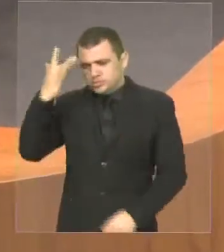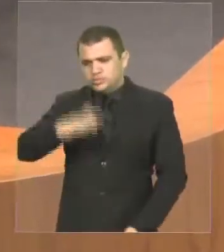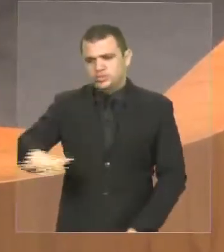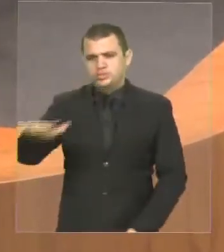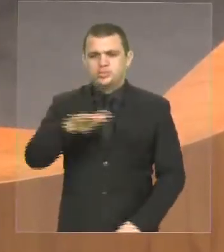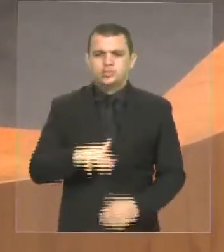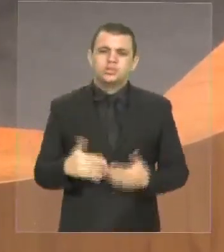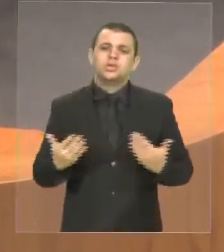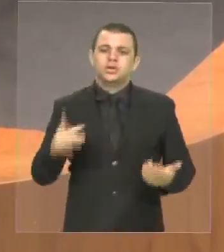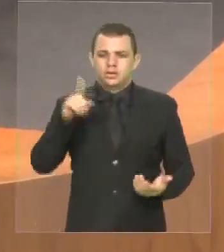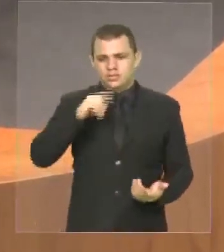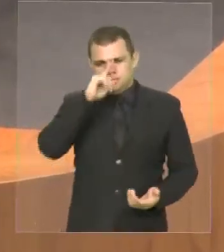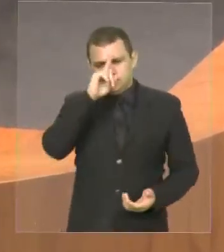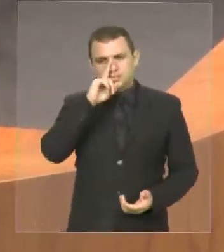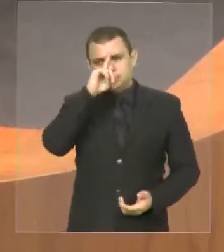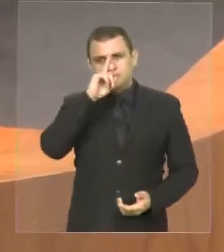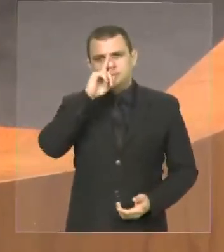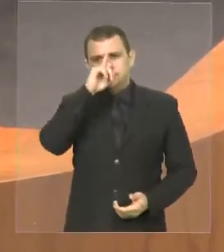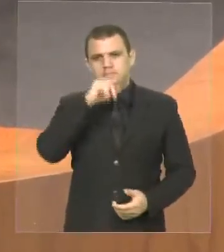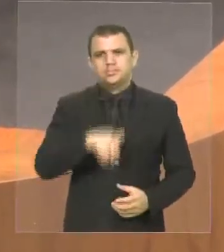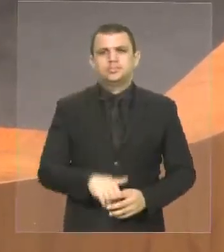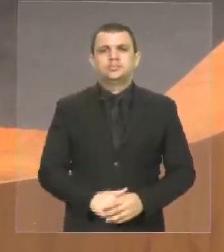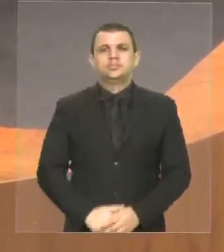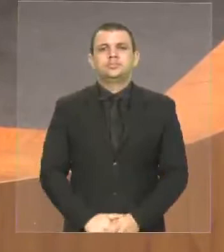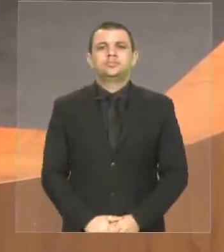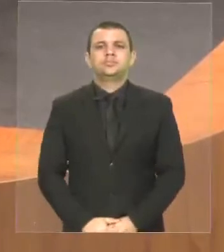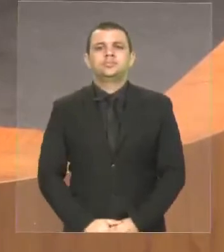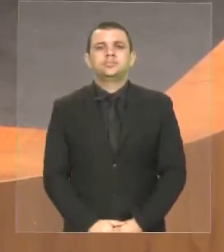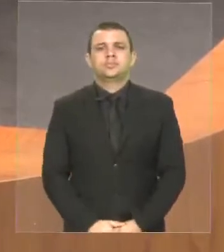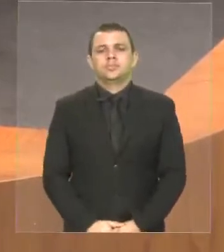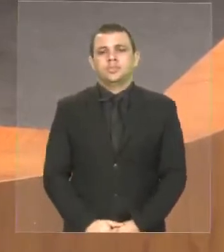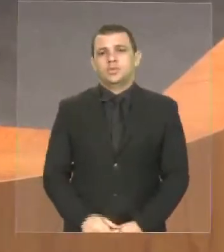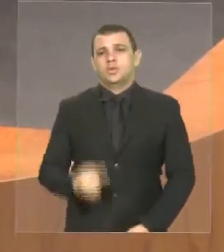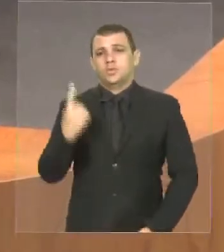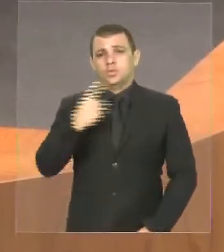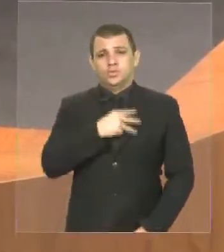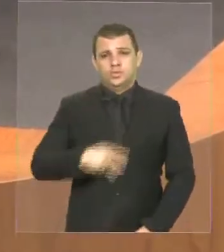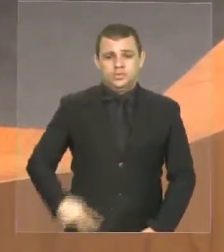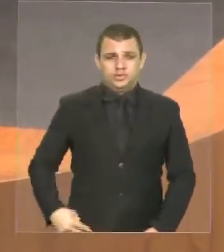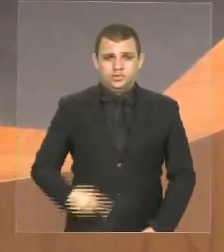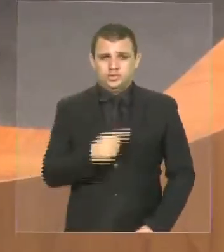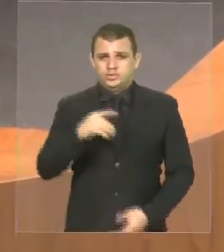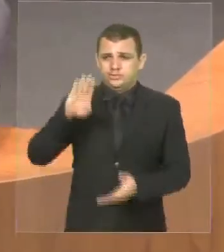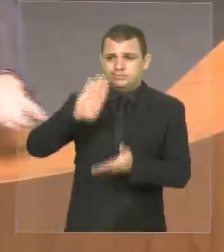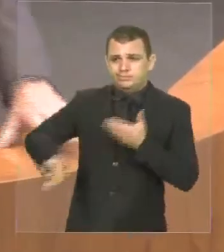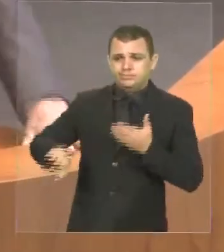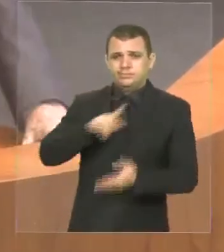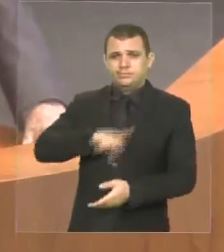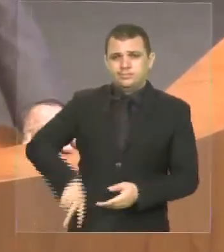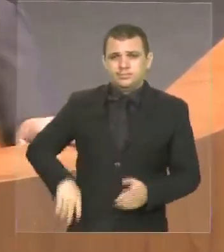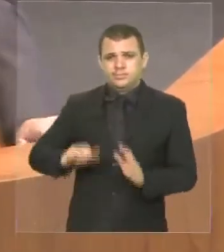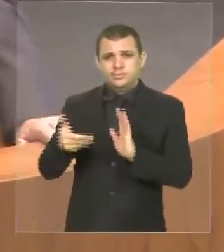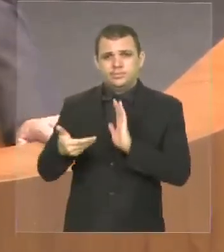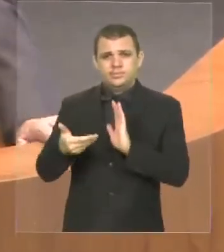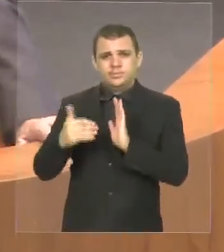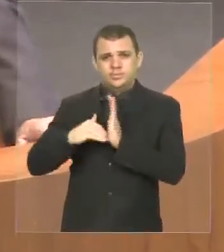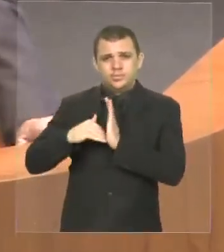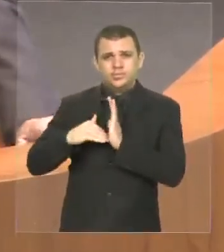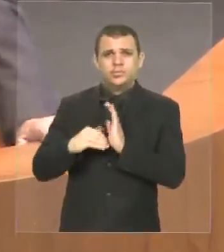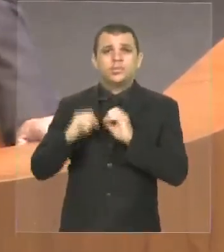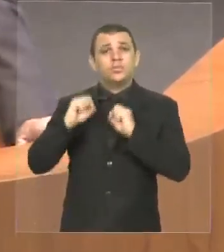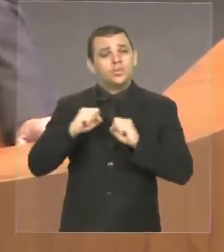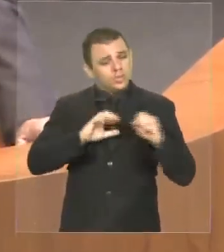isto é gravíssimo, onde o ministro afasta um presidente de um poder, o que poderia ser pelo